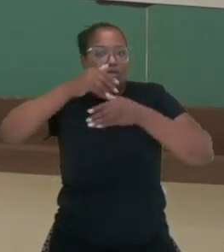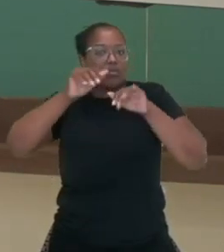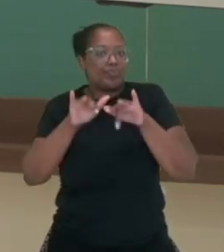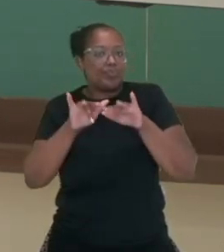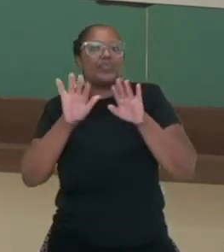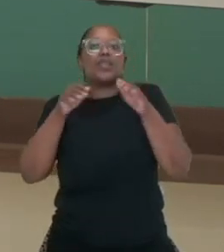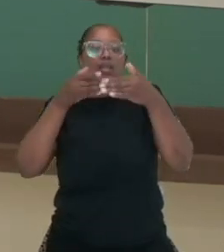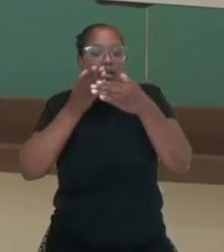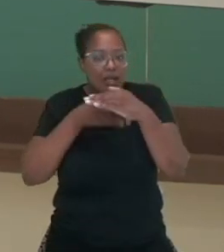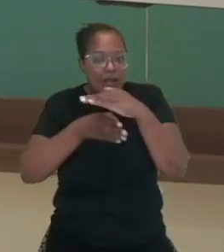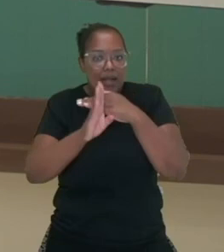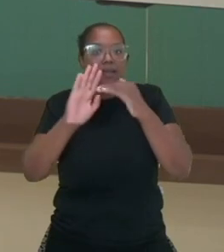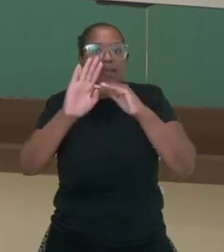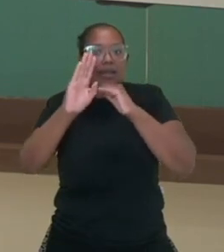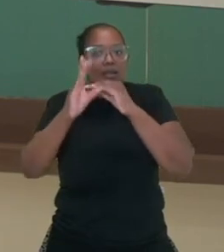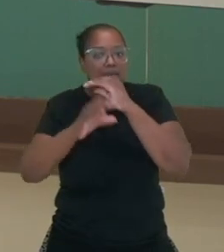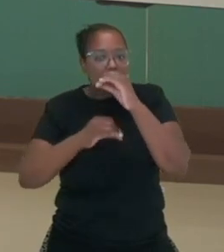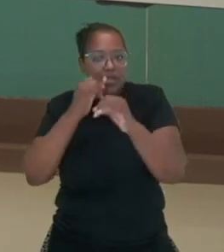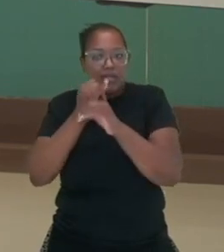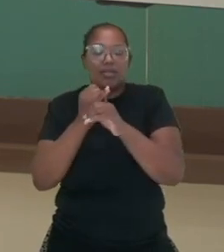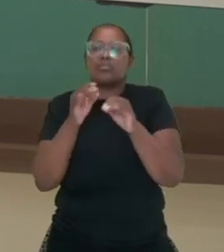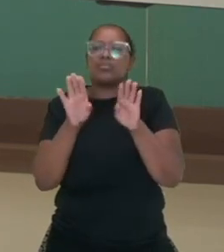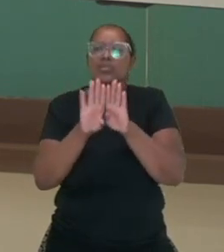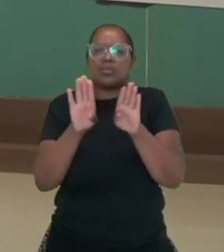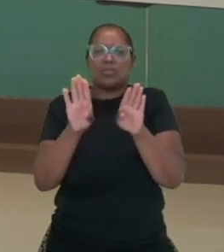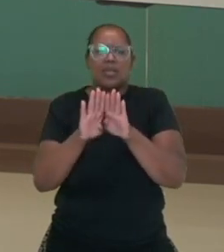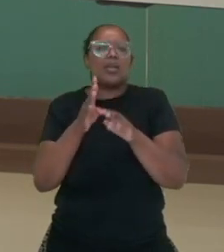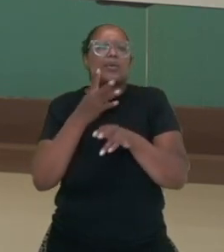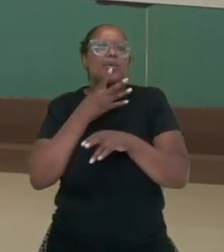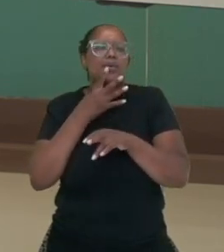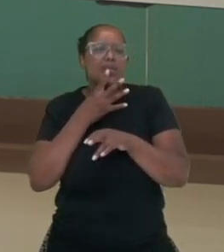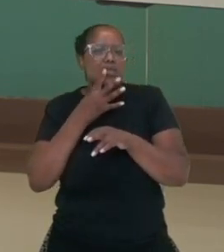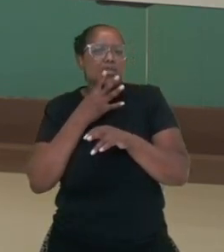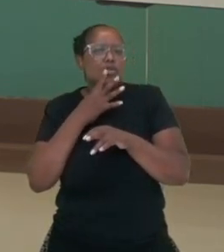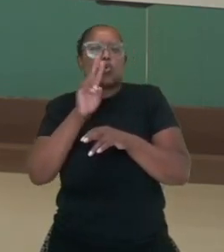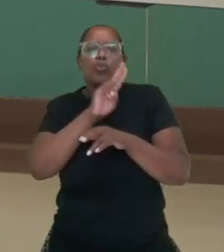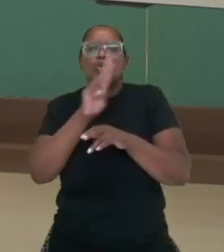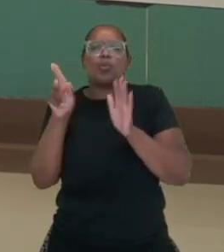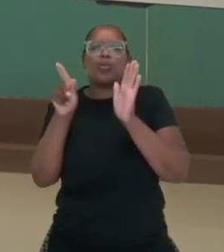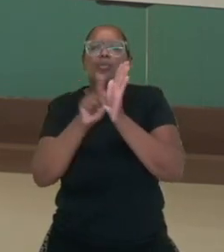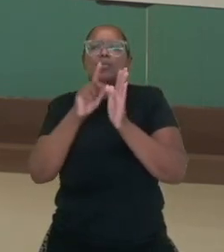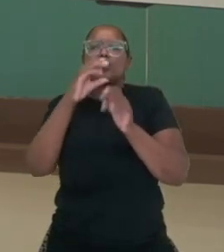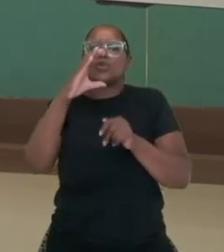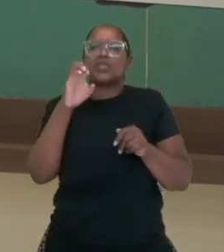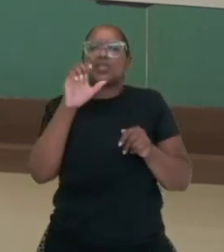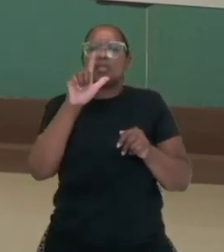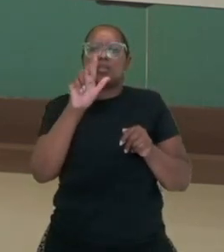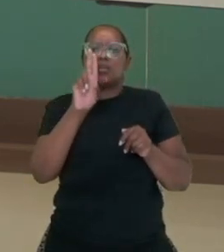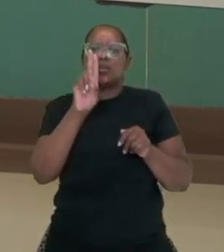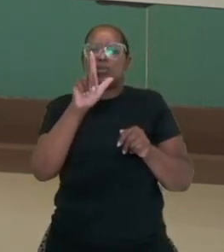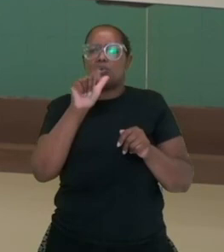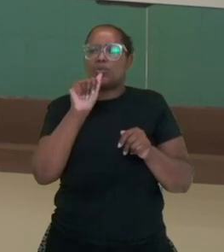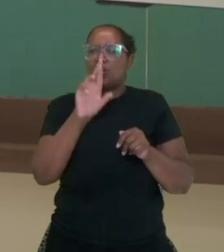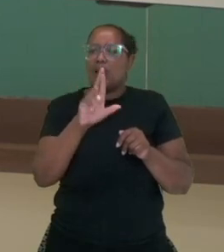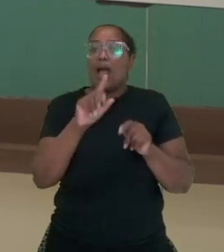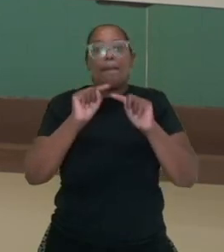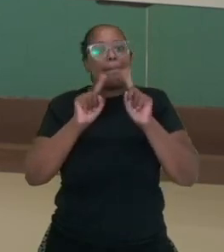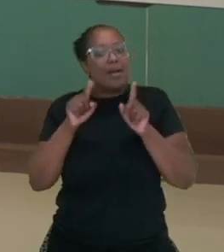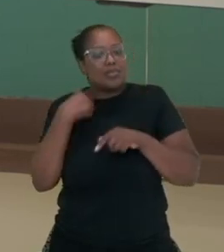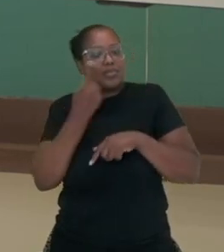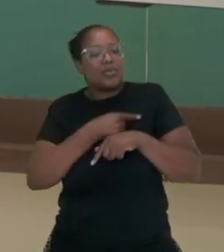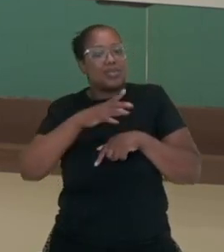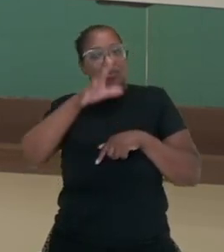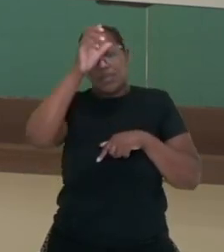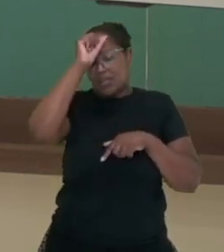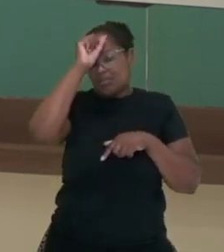a internet. Popularmente, eles ainda são conhecidos como celulares, apesar de nós aprendermos que esse termo não